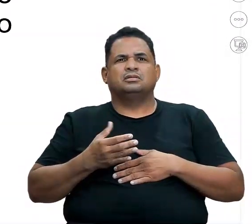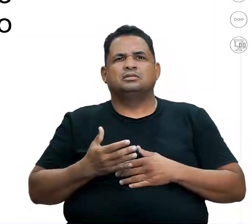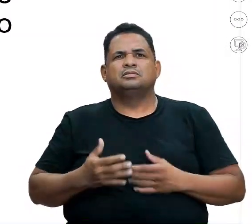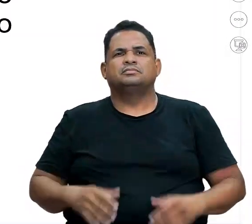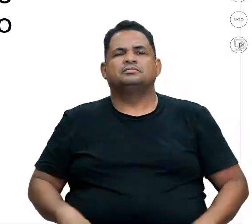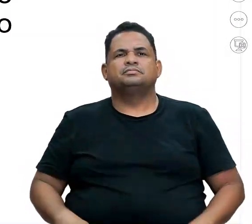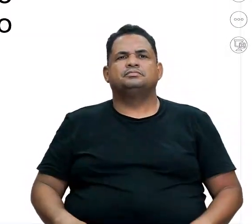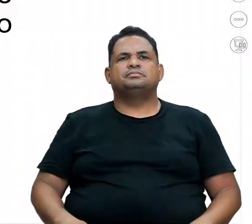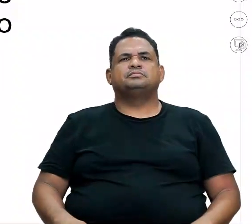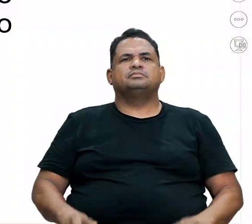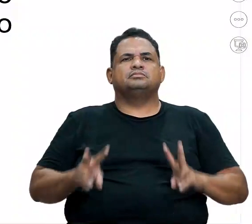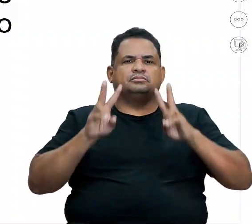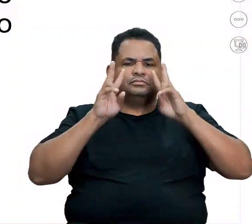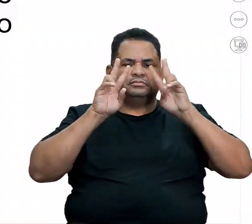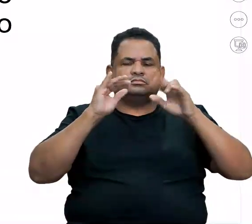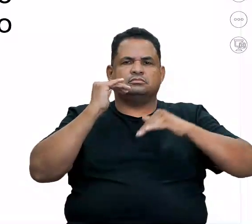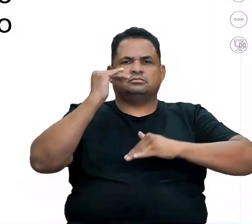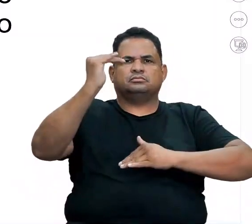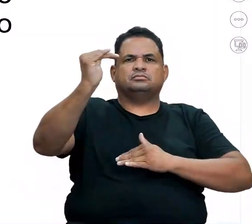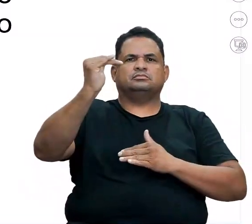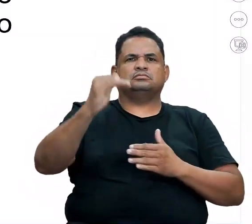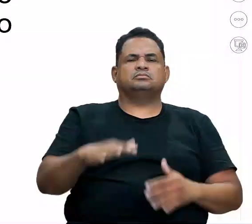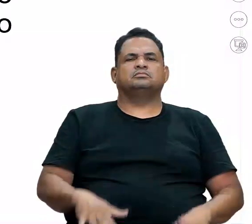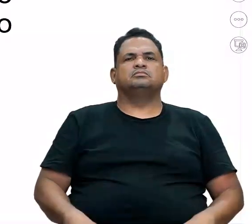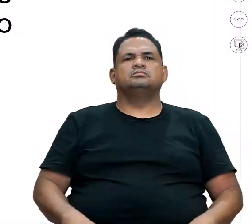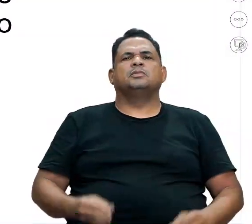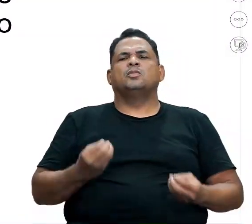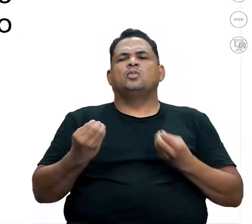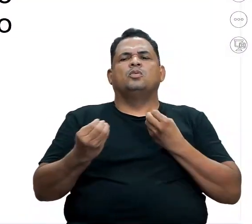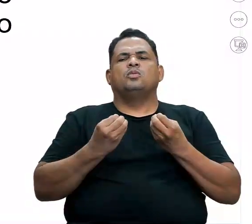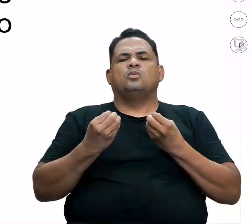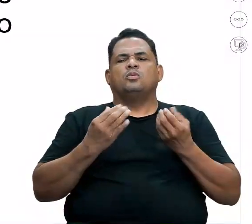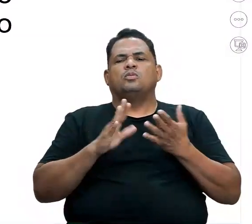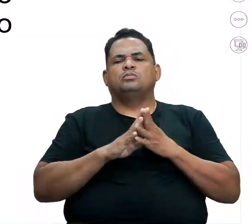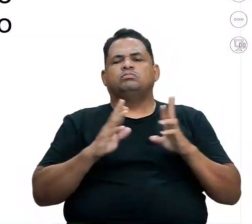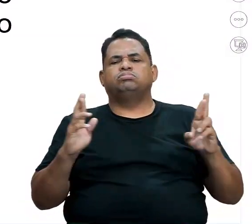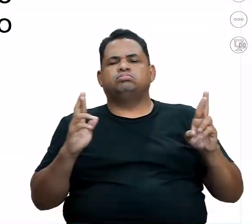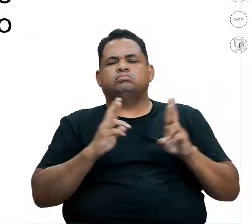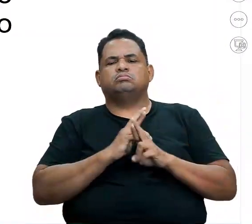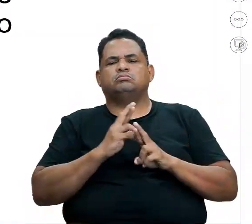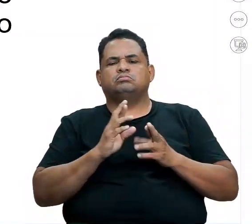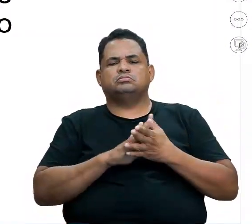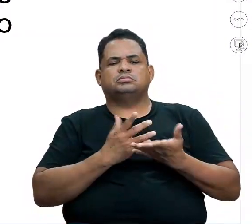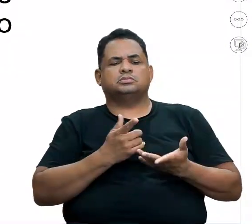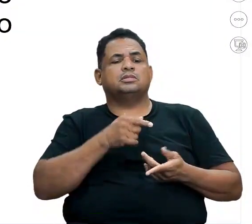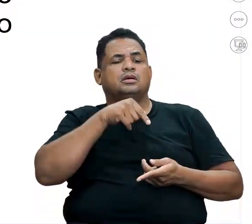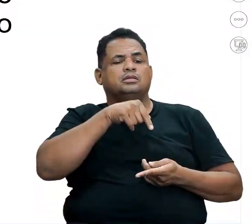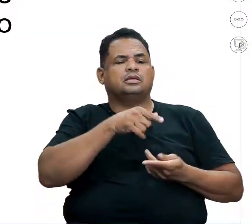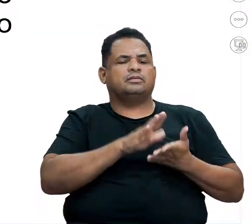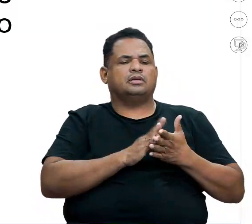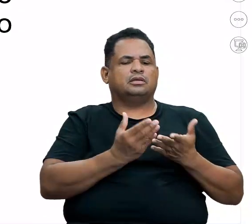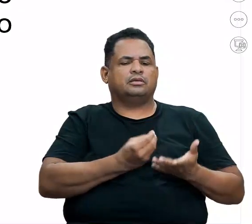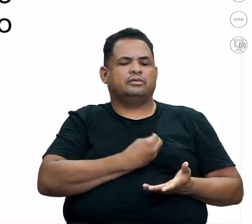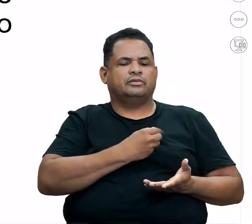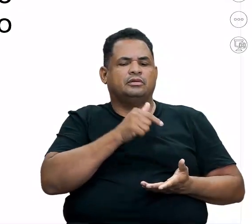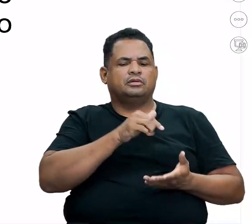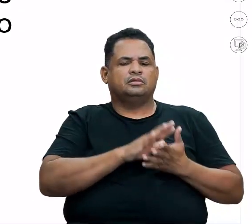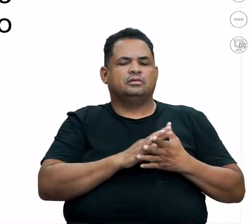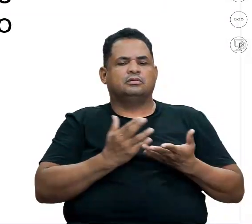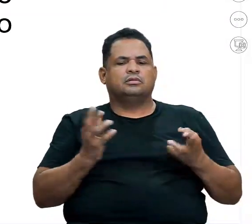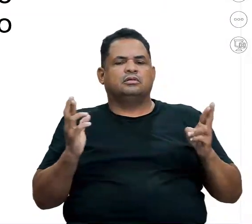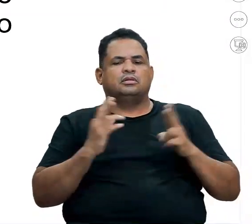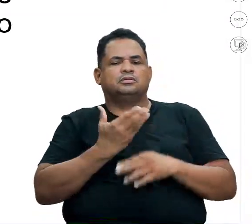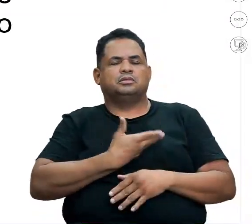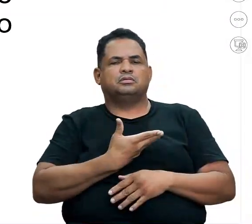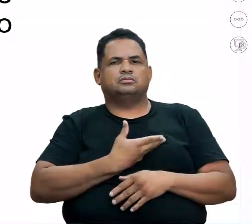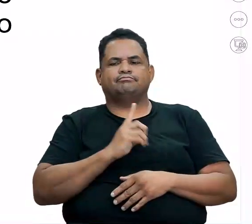trazendo essa visão de superioridade. Como é que foi a relação entre colonizadores e colonizados? Foi uma relação amigável?